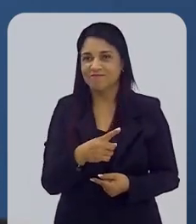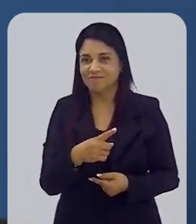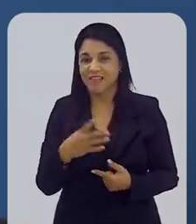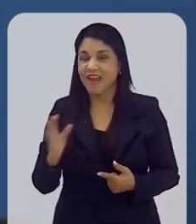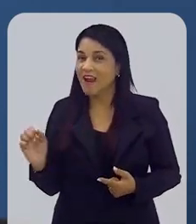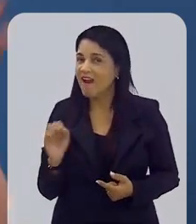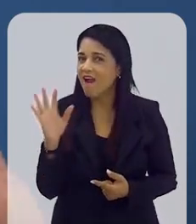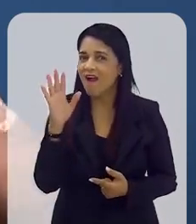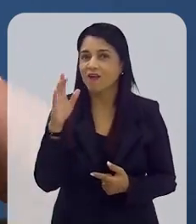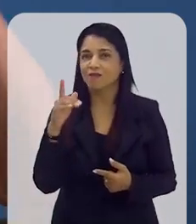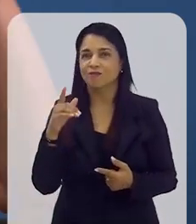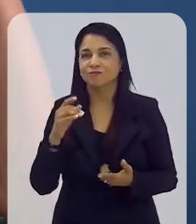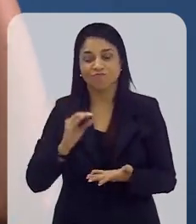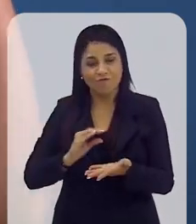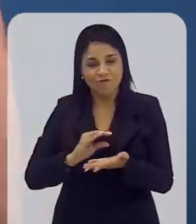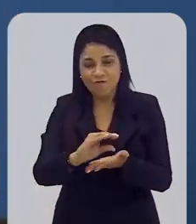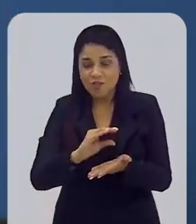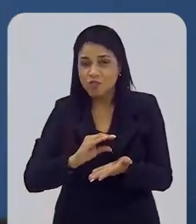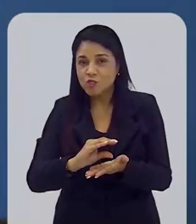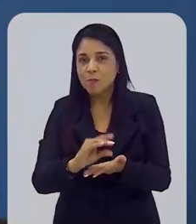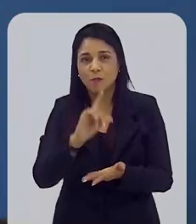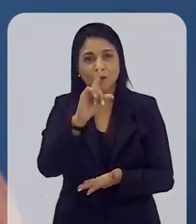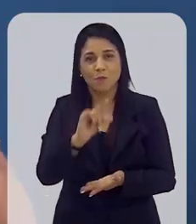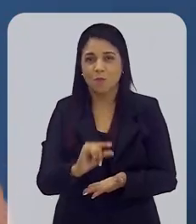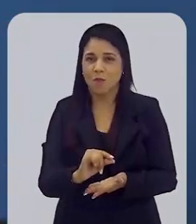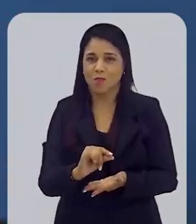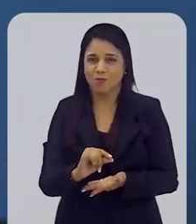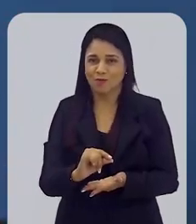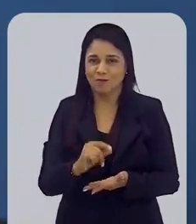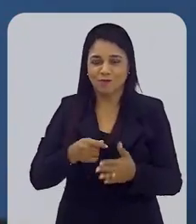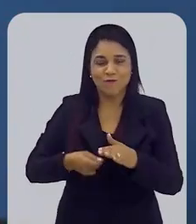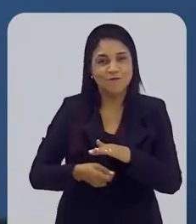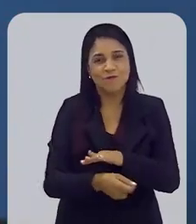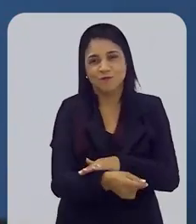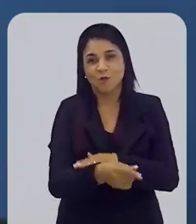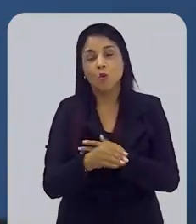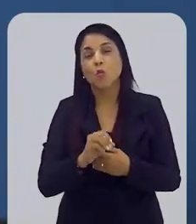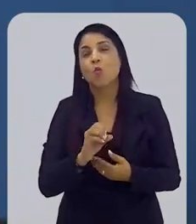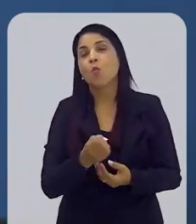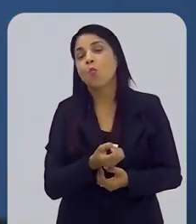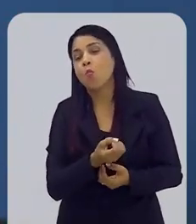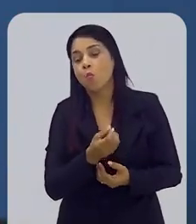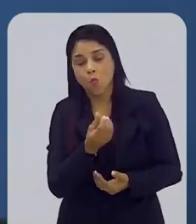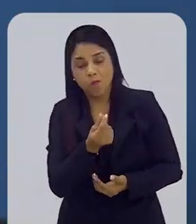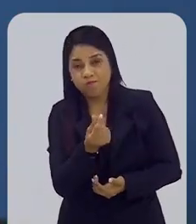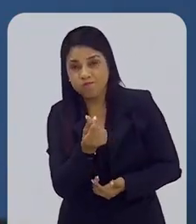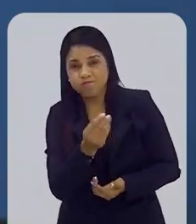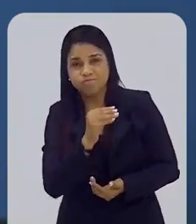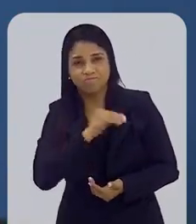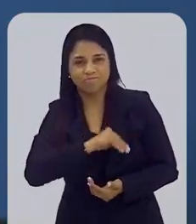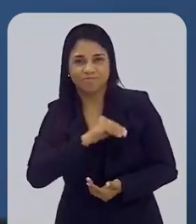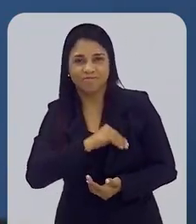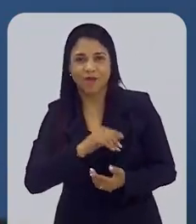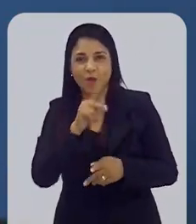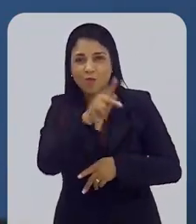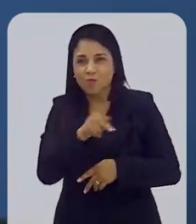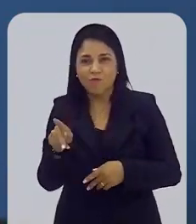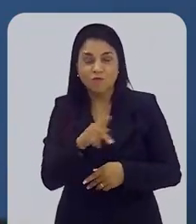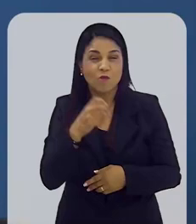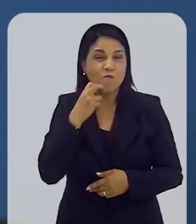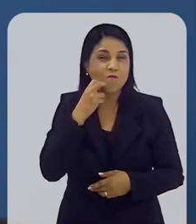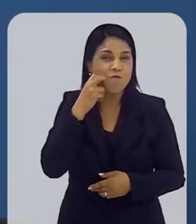o que menos se tem investimento, assim, cara, é educação. O quanto se paga para os nossos professores é vergonhoso,